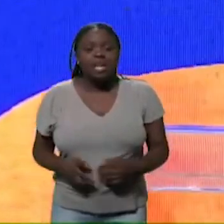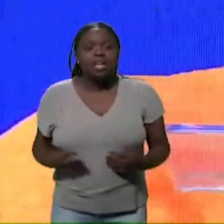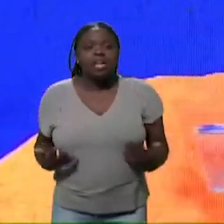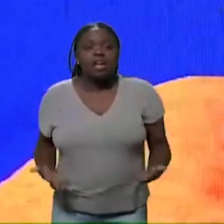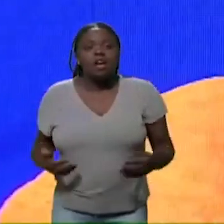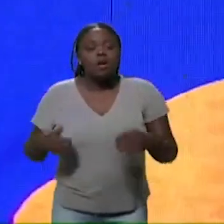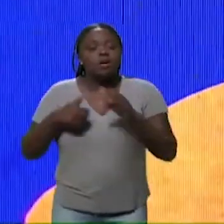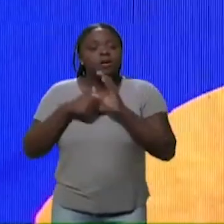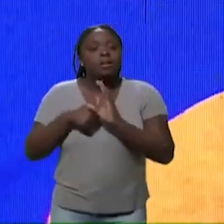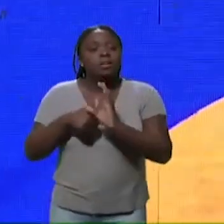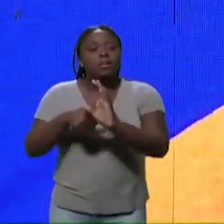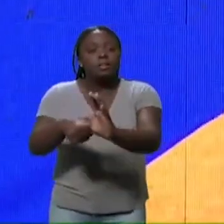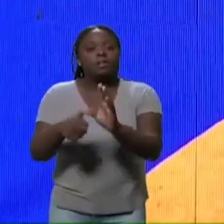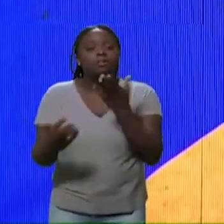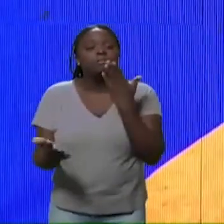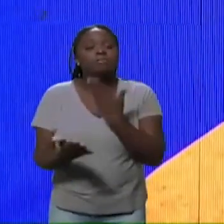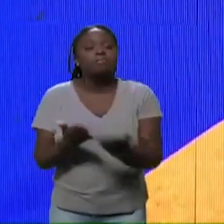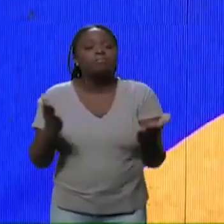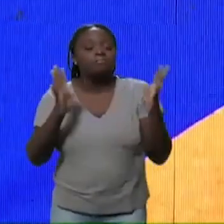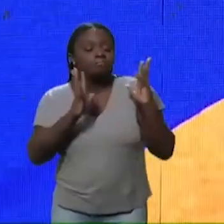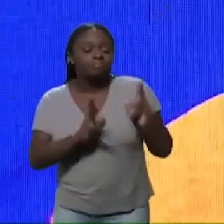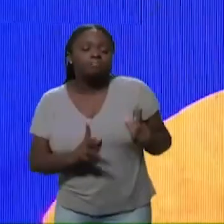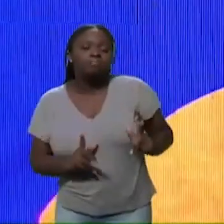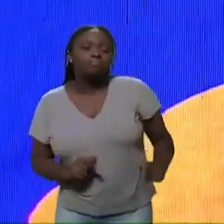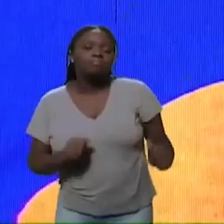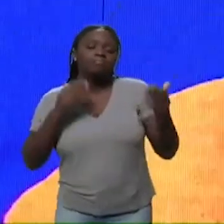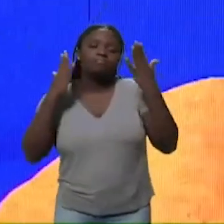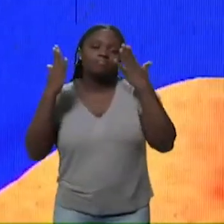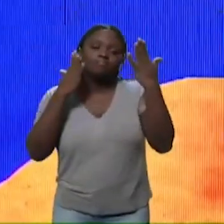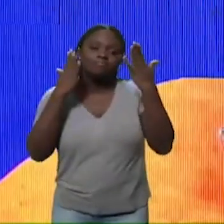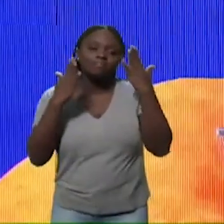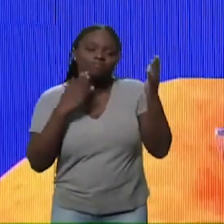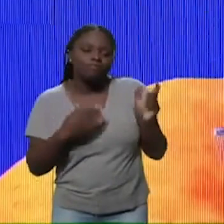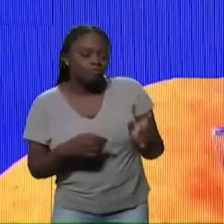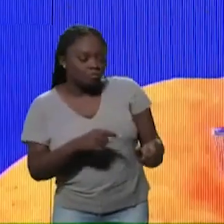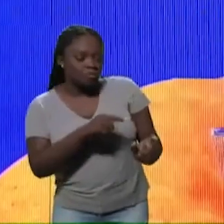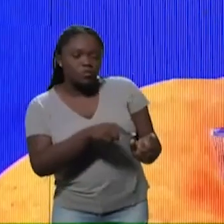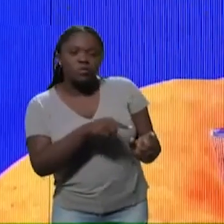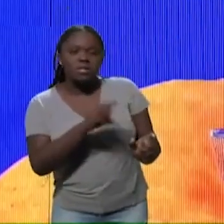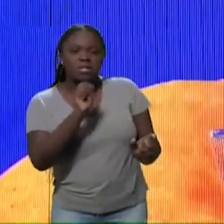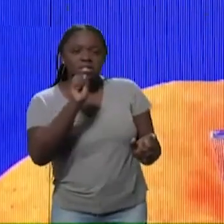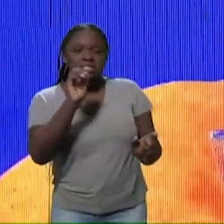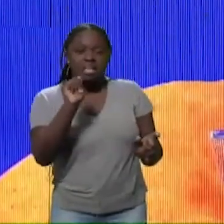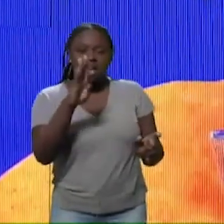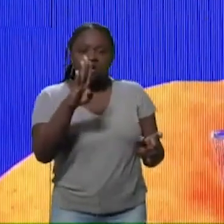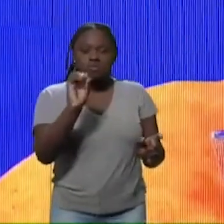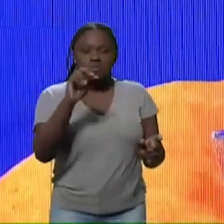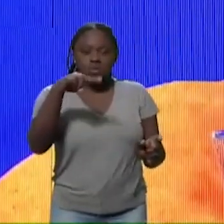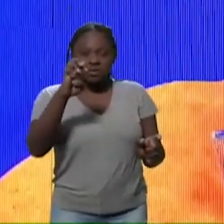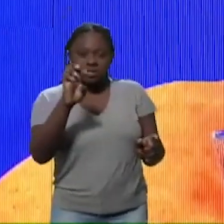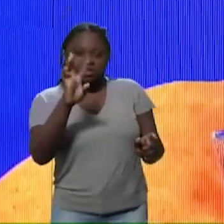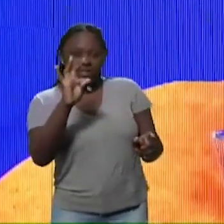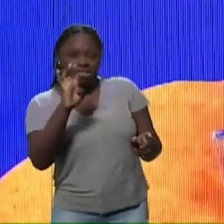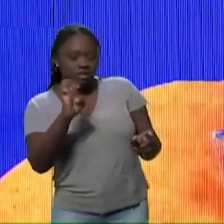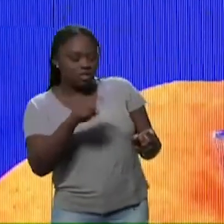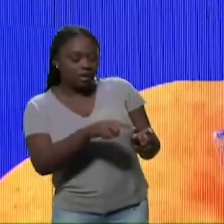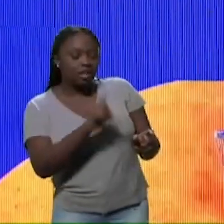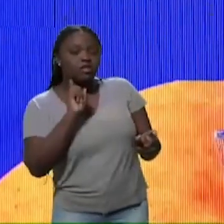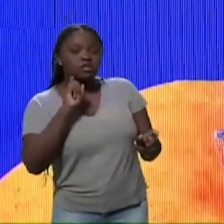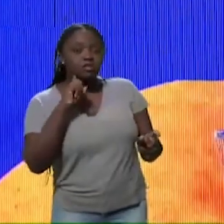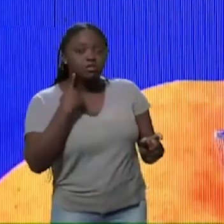que perde a sua pureza é como um sabonete sujo. Ele não só não está limpo para